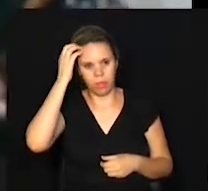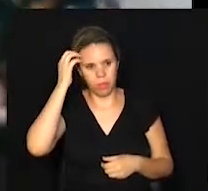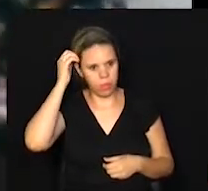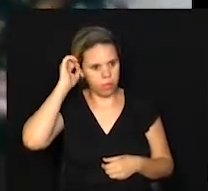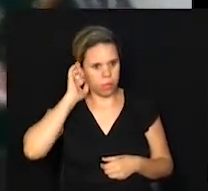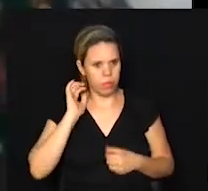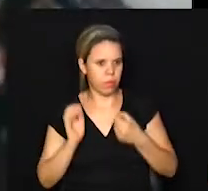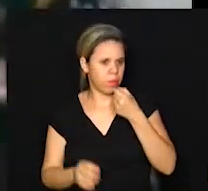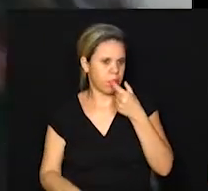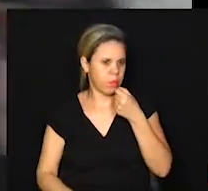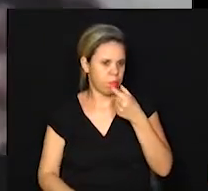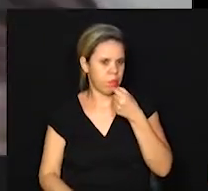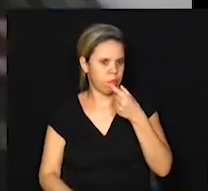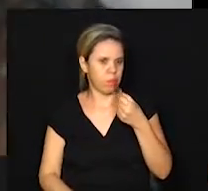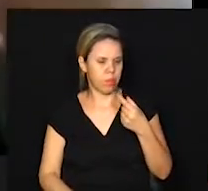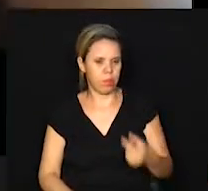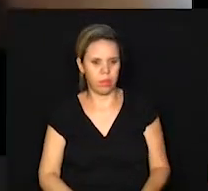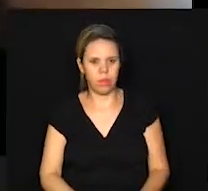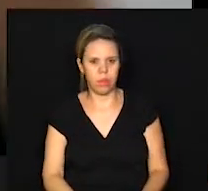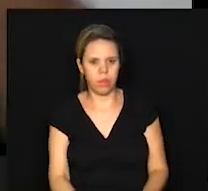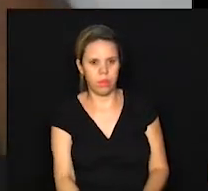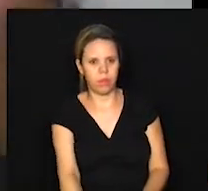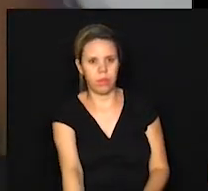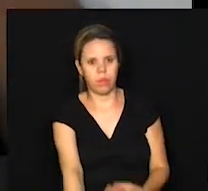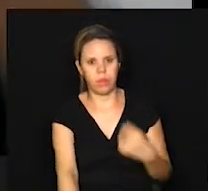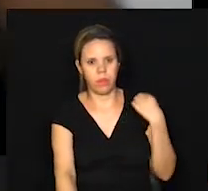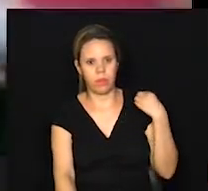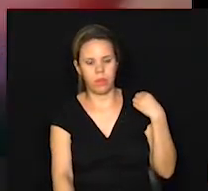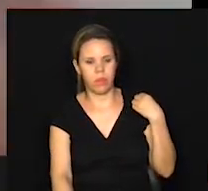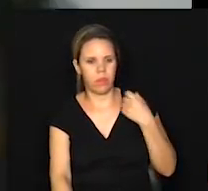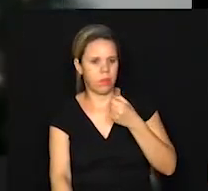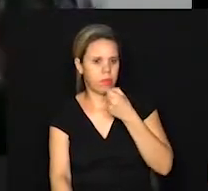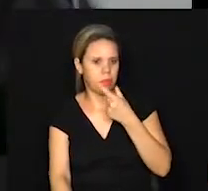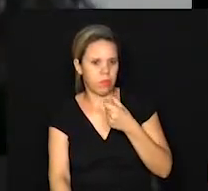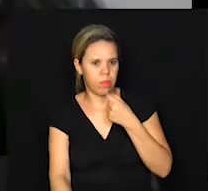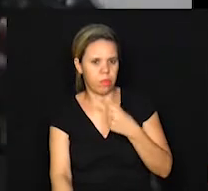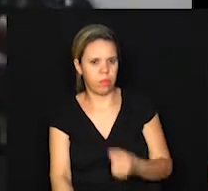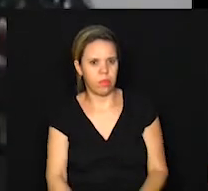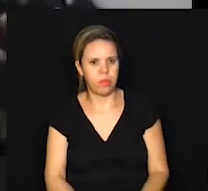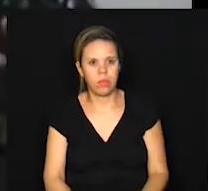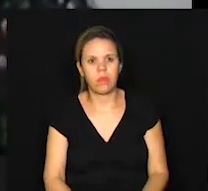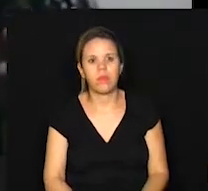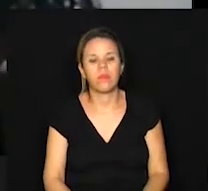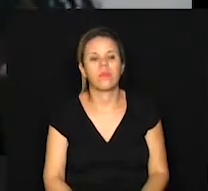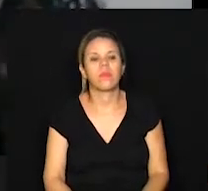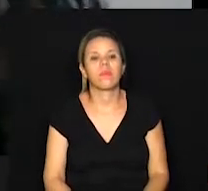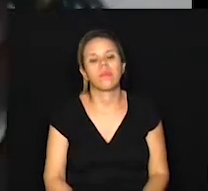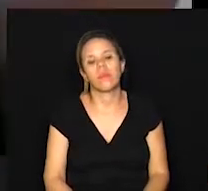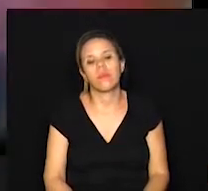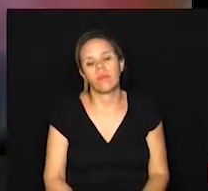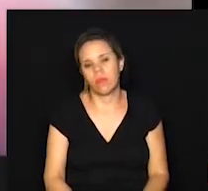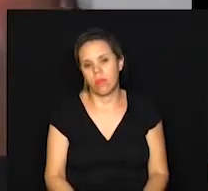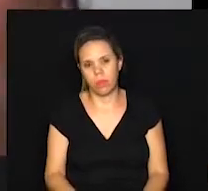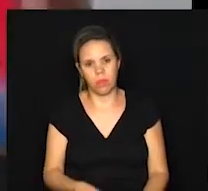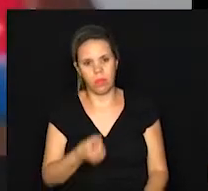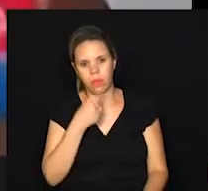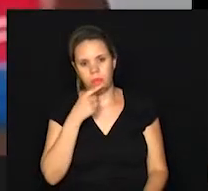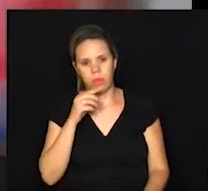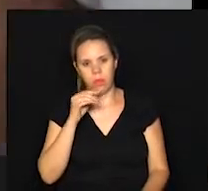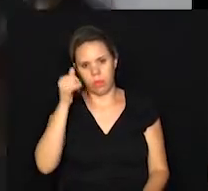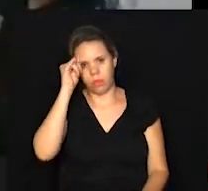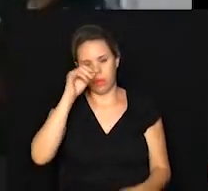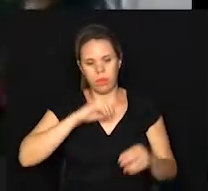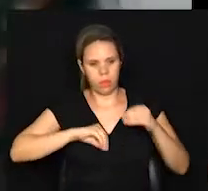só, isso daqui, eu só durmo se eu tomar isso daqui, ó. É um antidepressivo, isso daqui